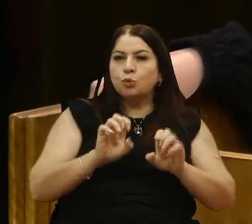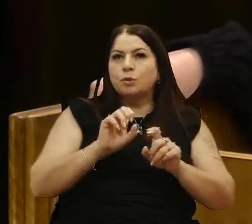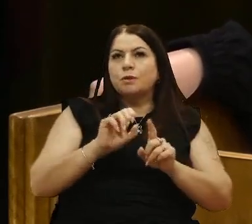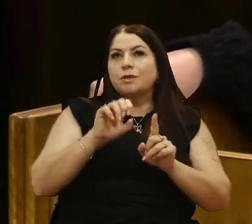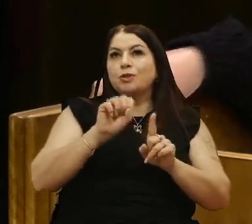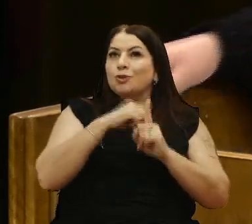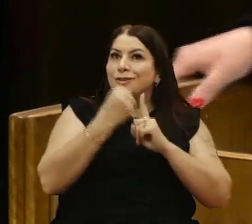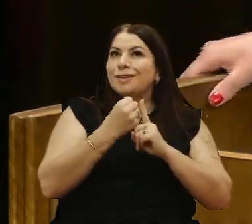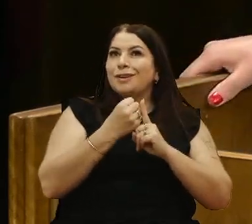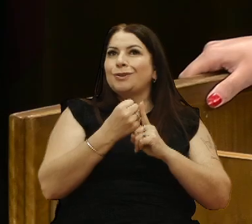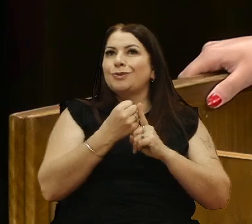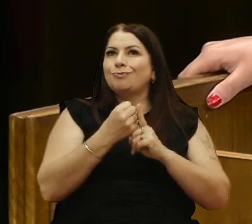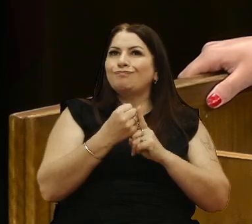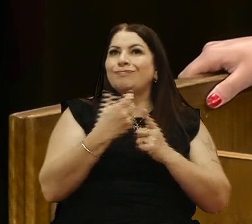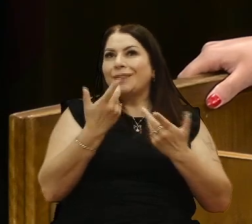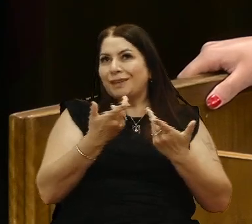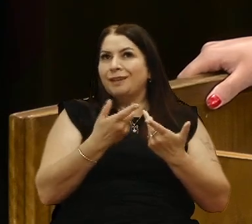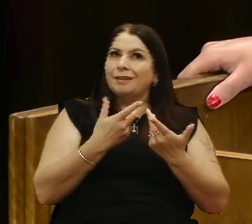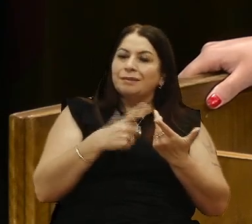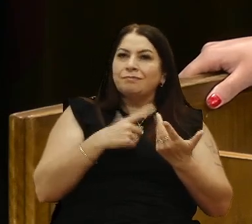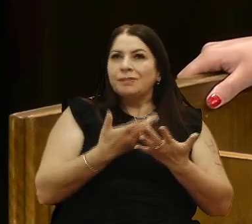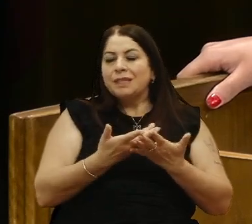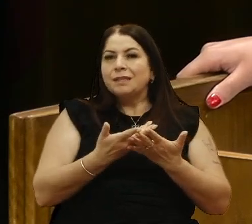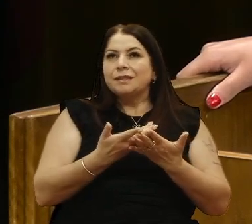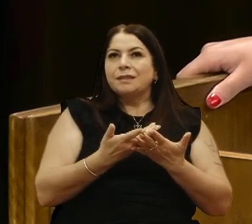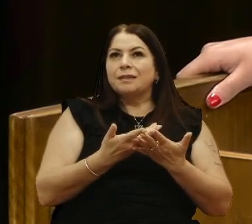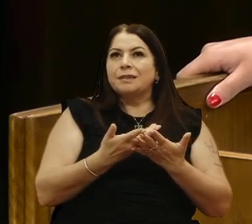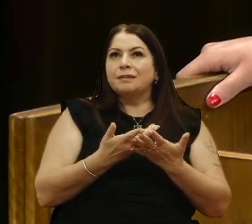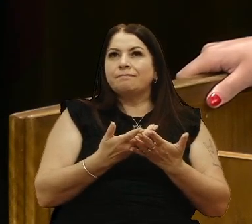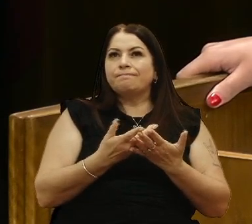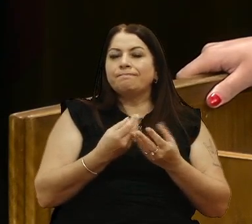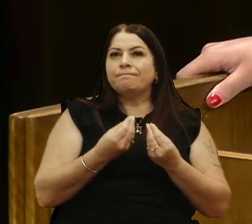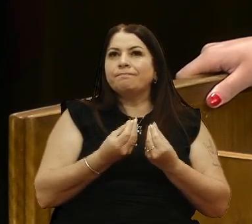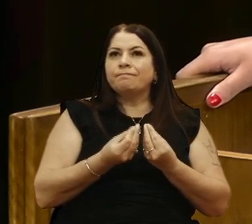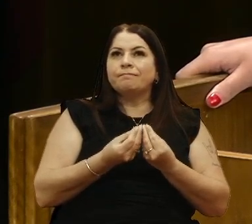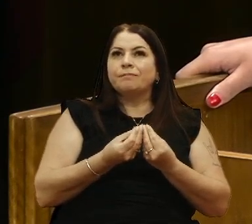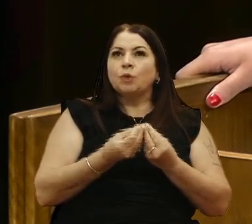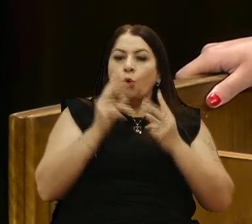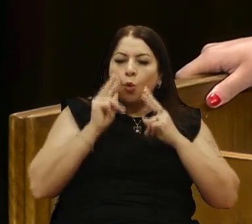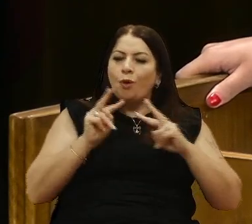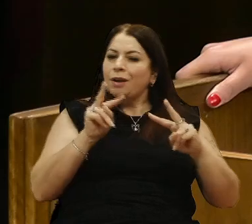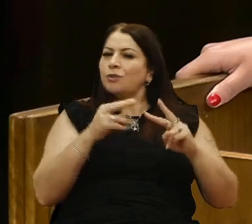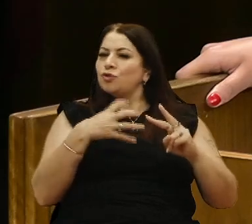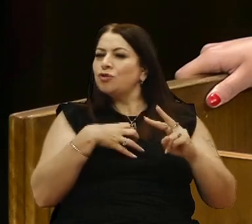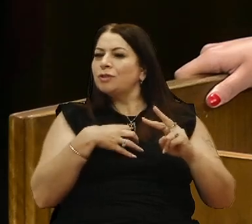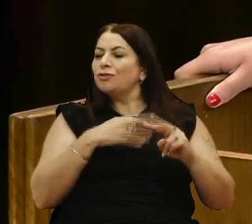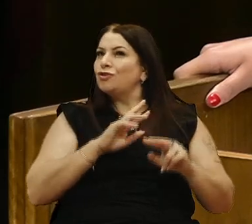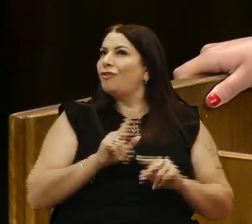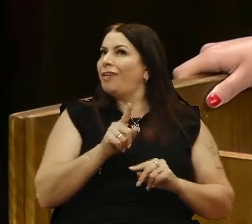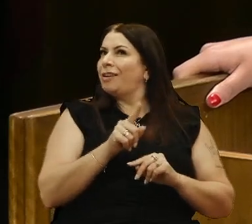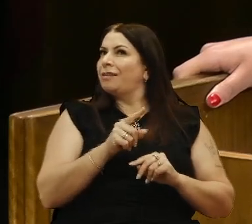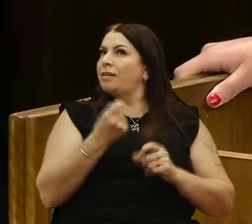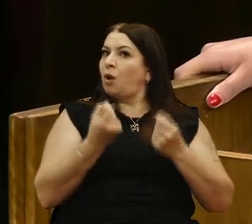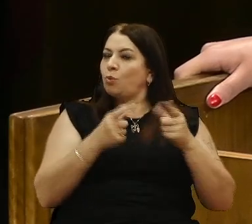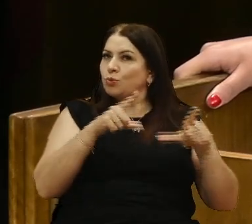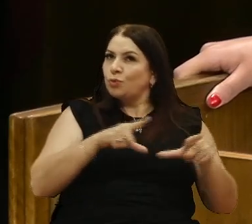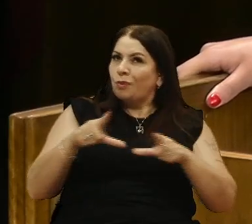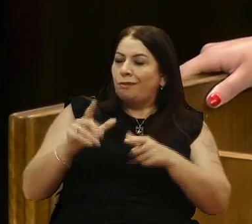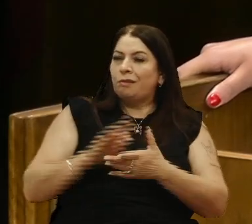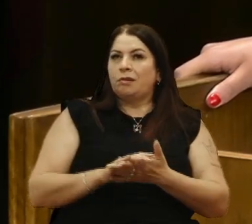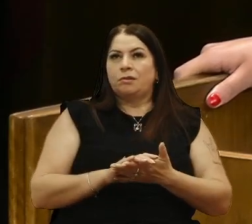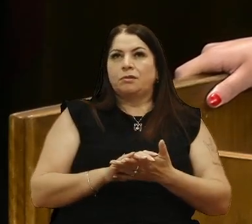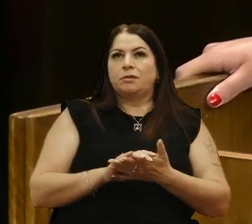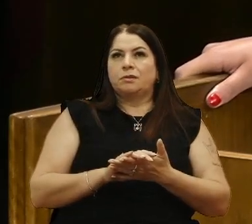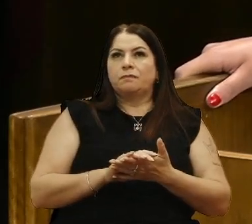que ainda nos condiciona a sermos olhados de forma diferente em alguns lugares,